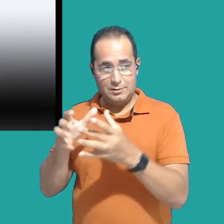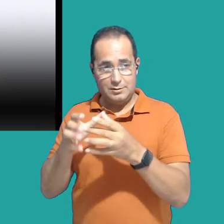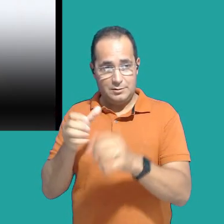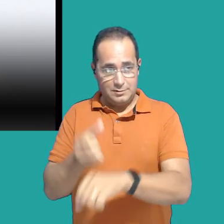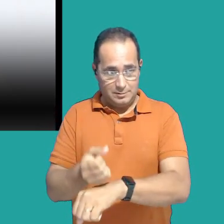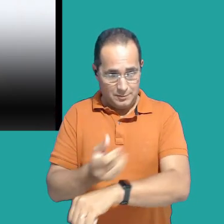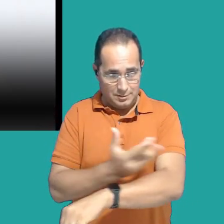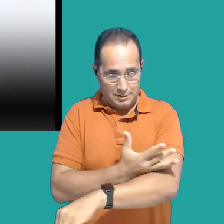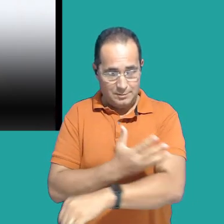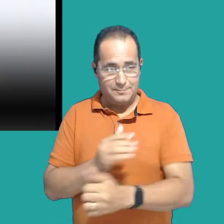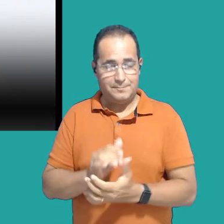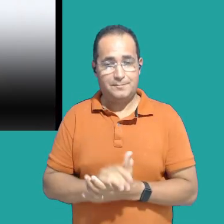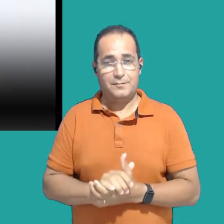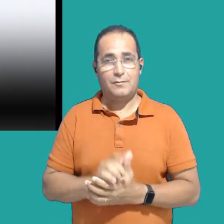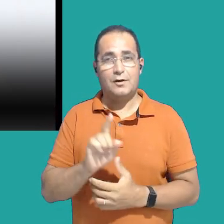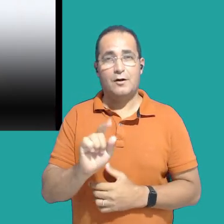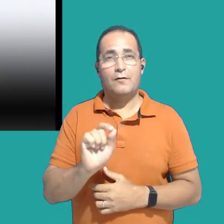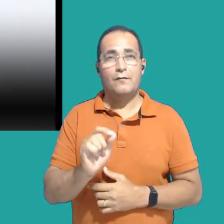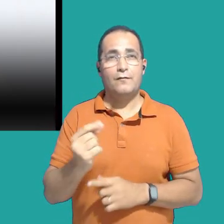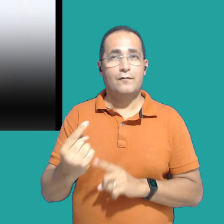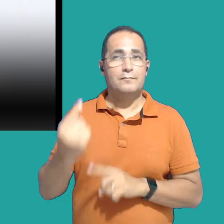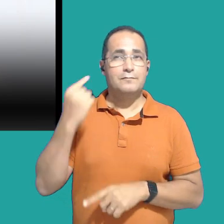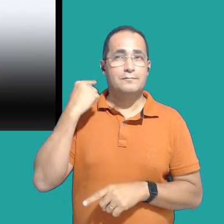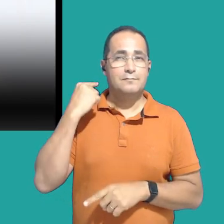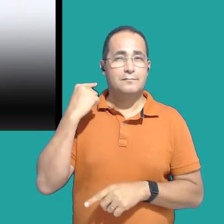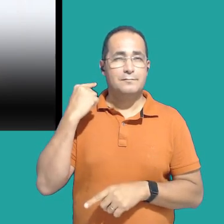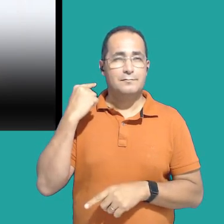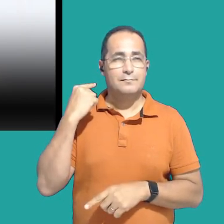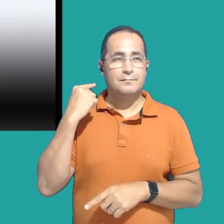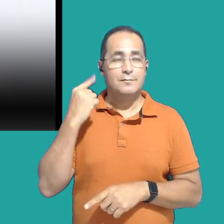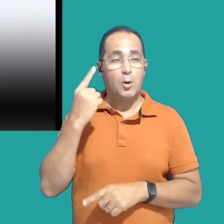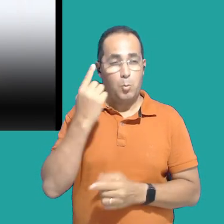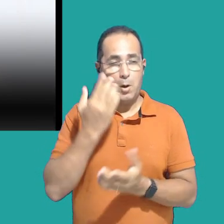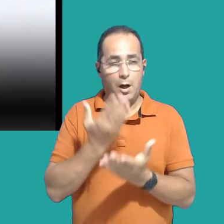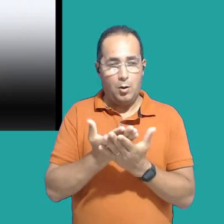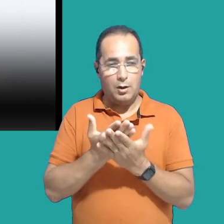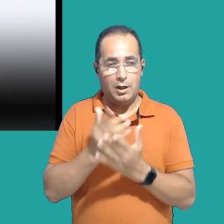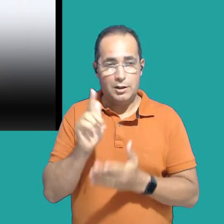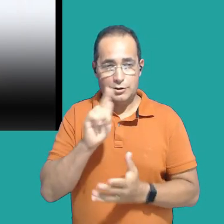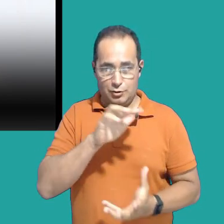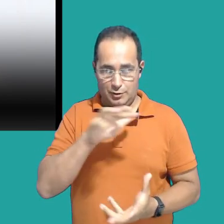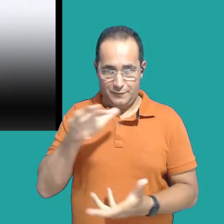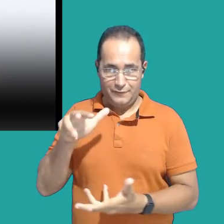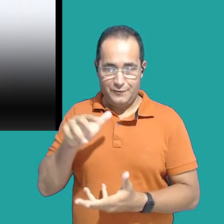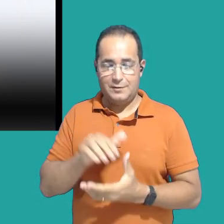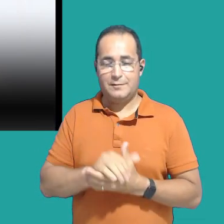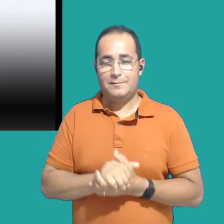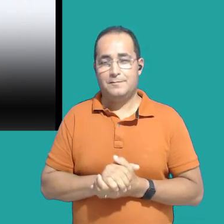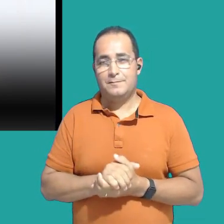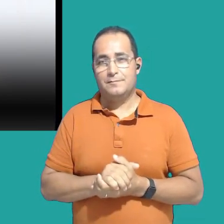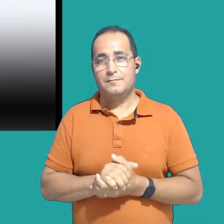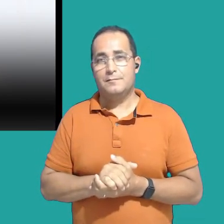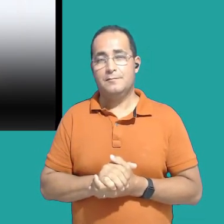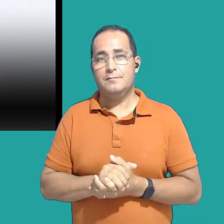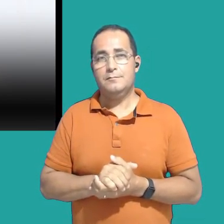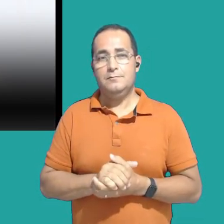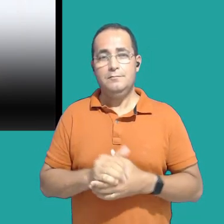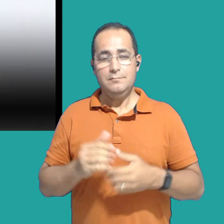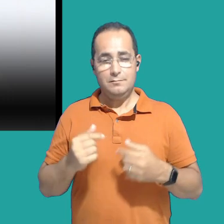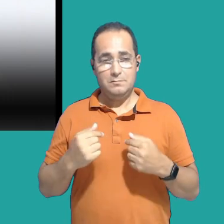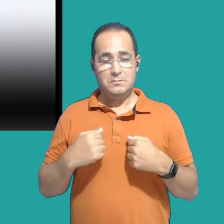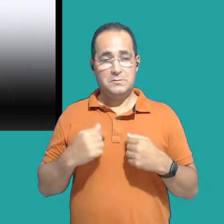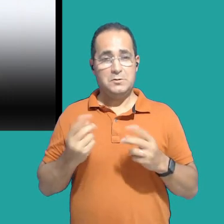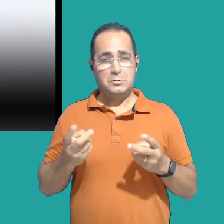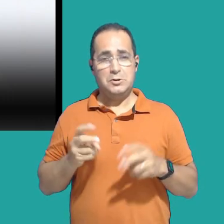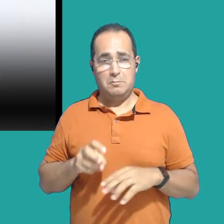contato, de emoção, foi numa aula de geografia.